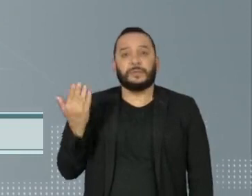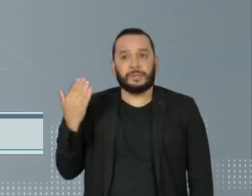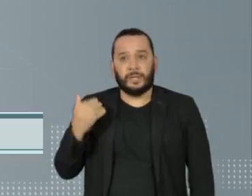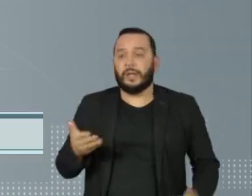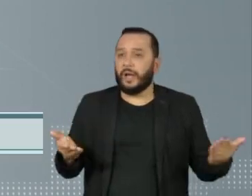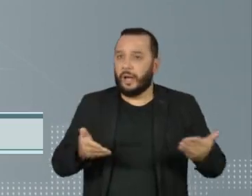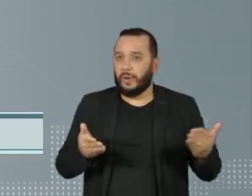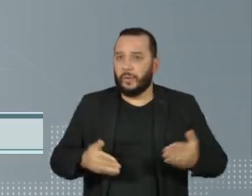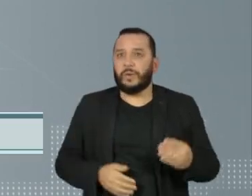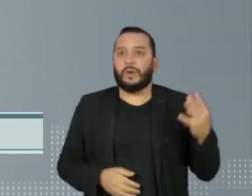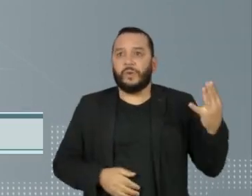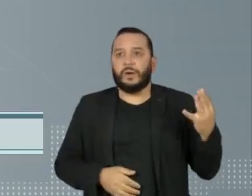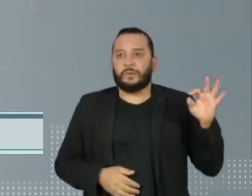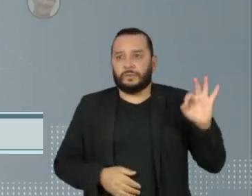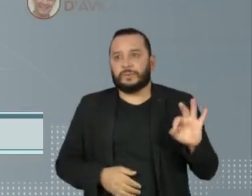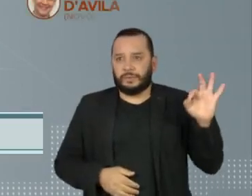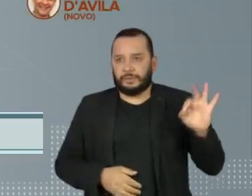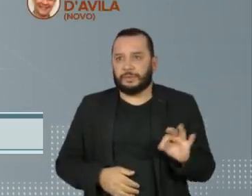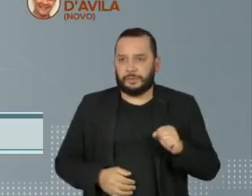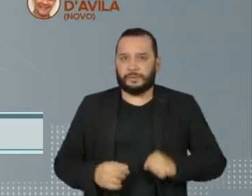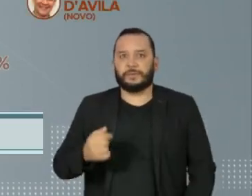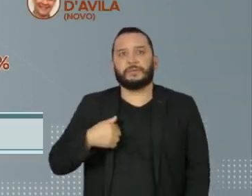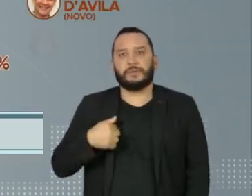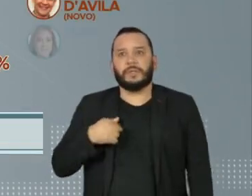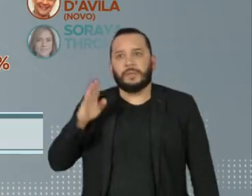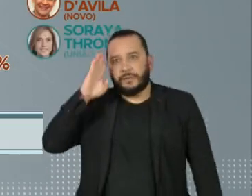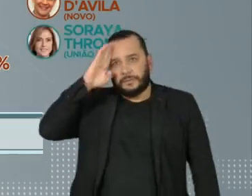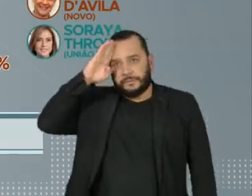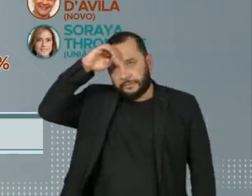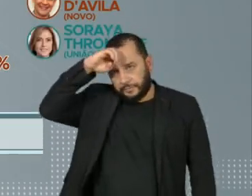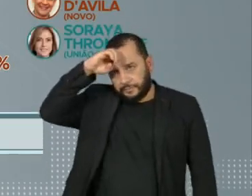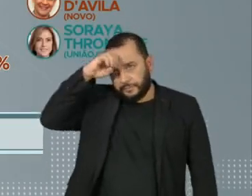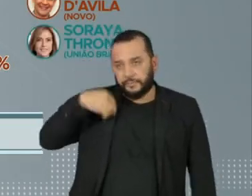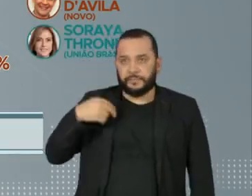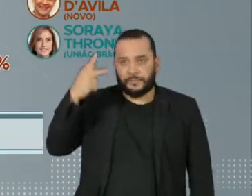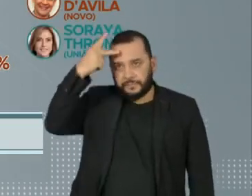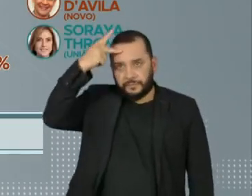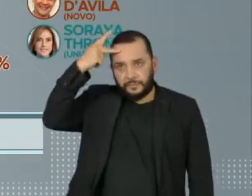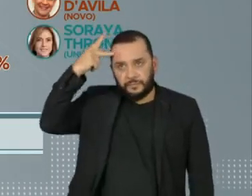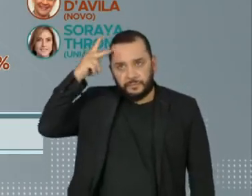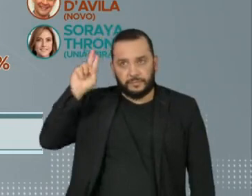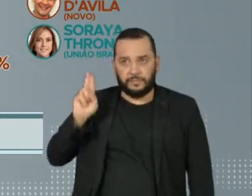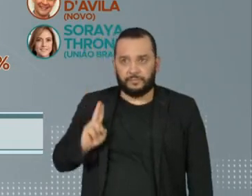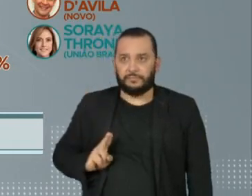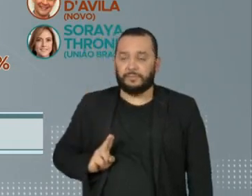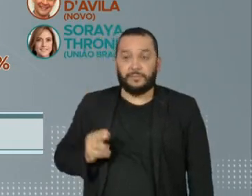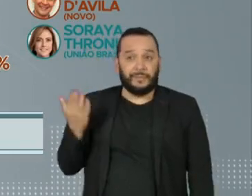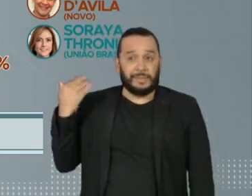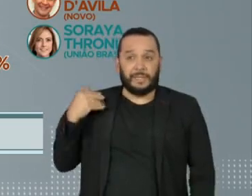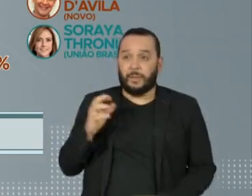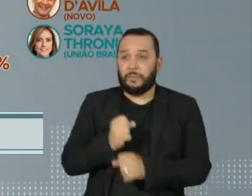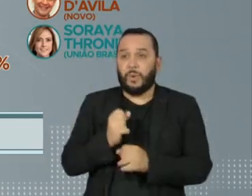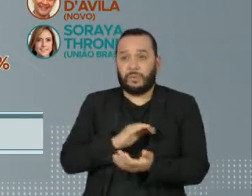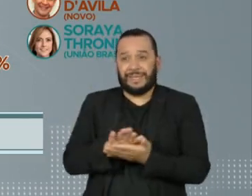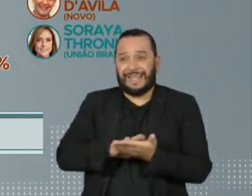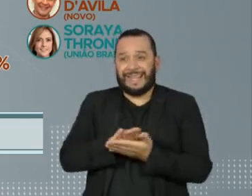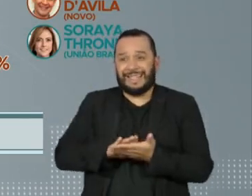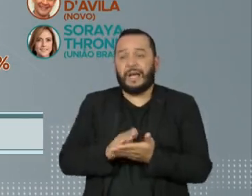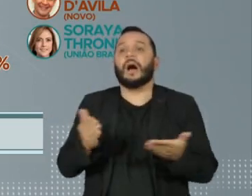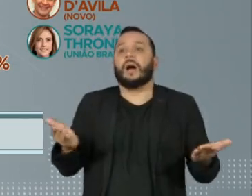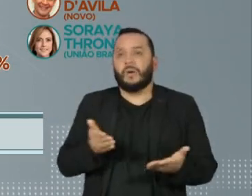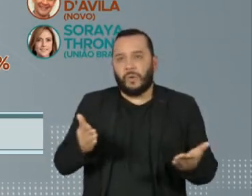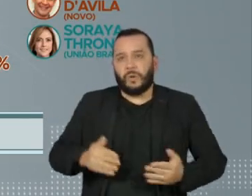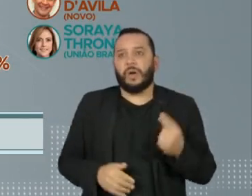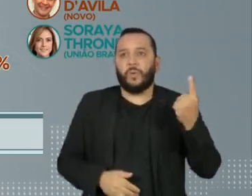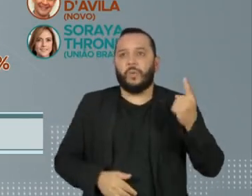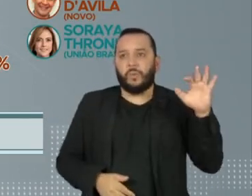agora registra quatro porcento Felipe D'Avila do novo e Soraya thronicke da União Brasil que não haviam pontuado agora tem um